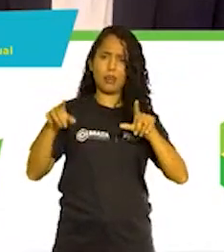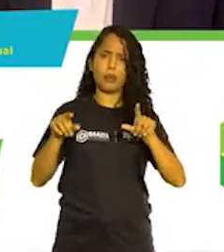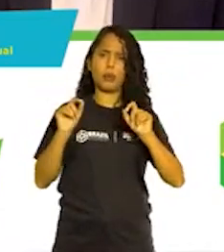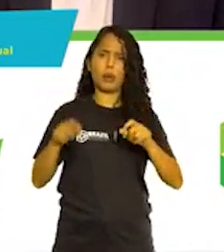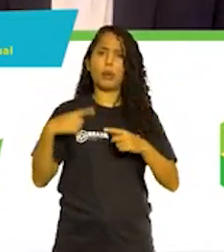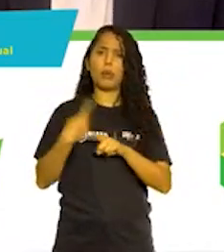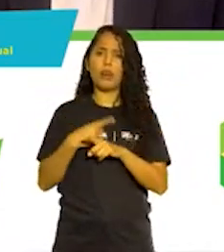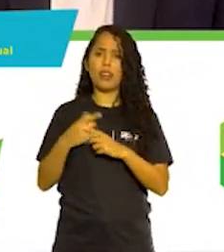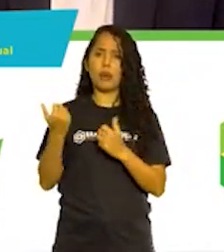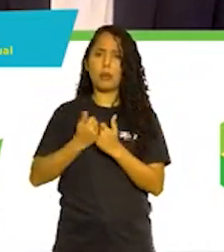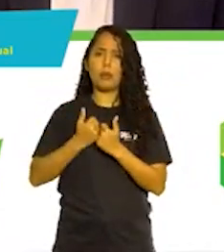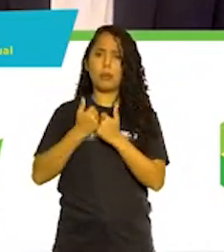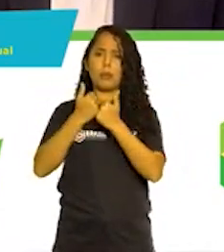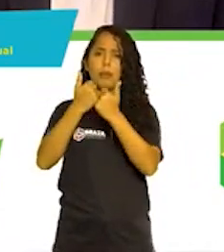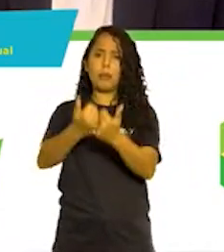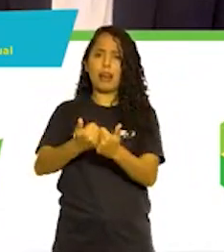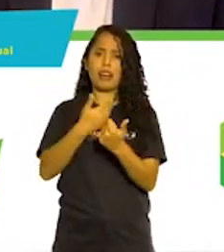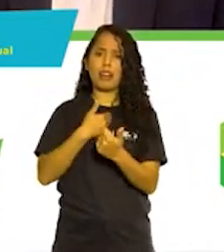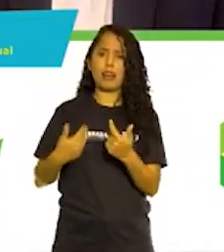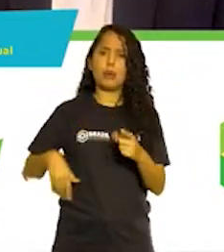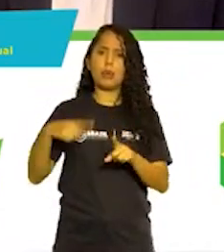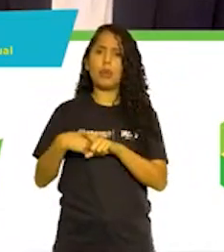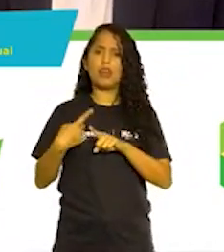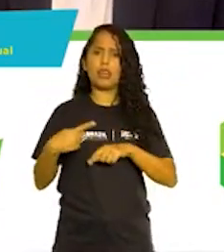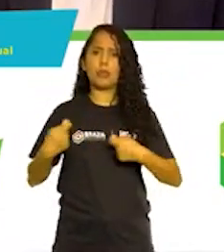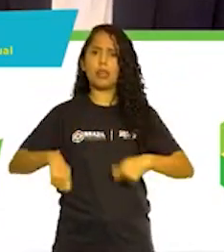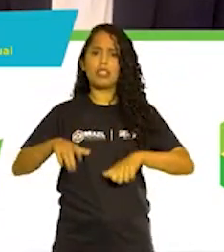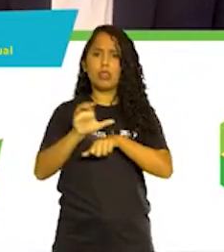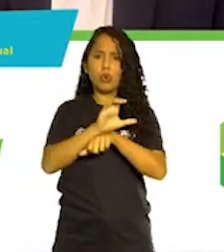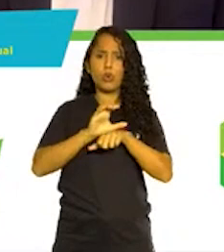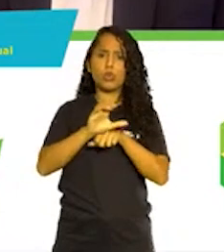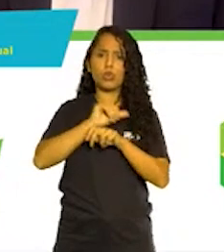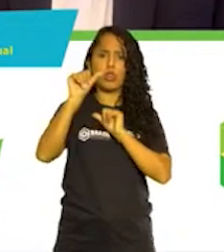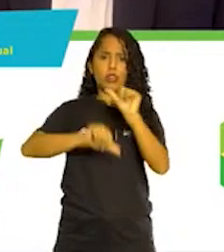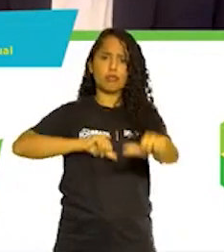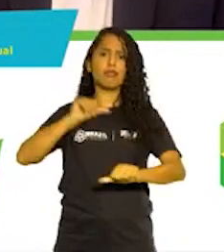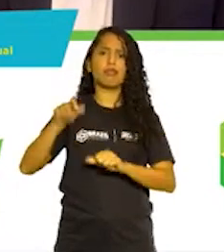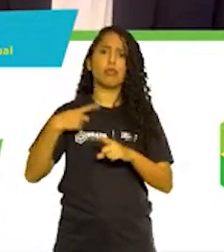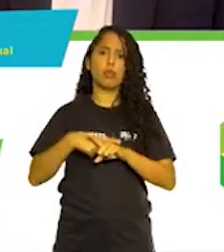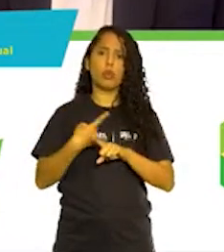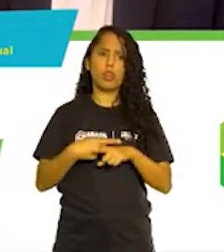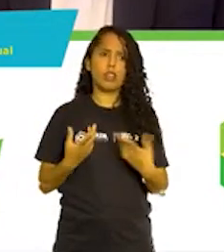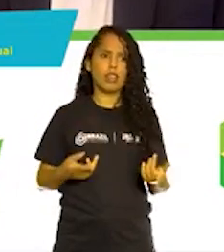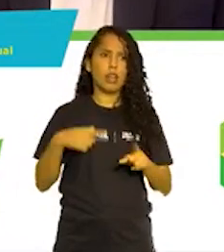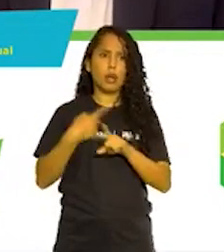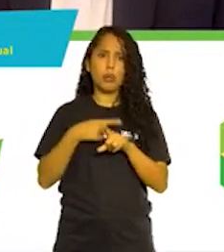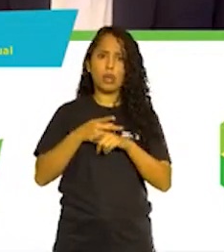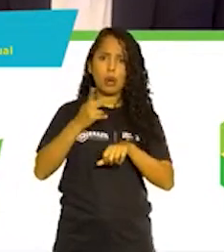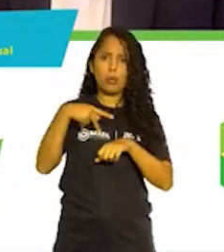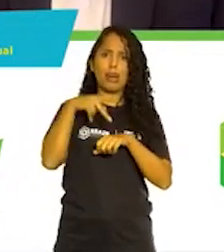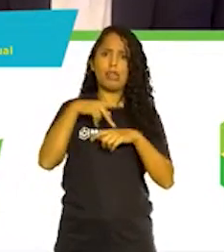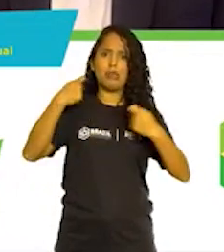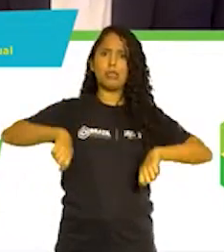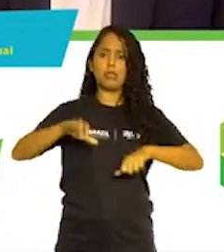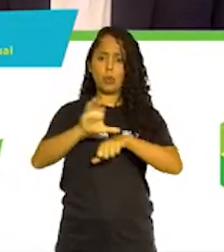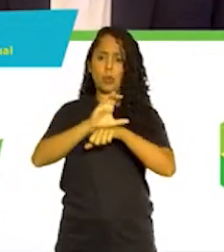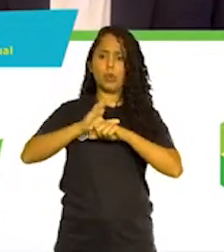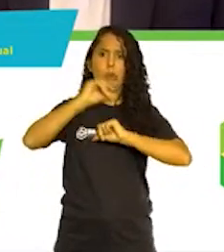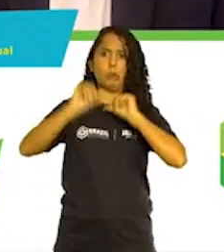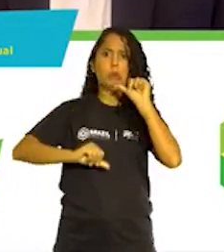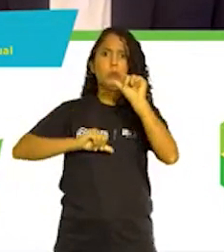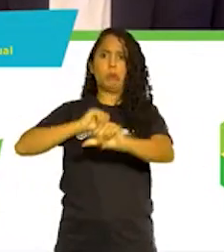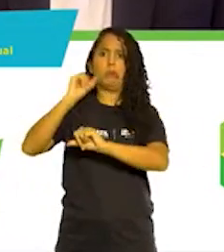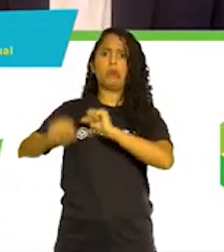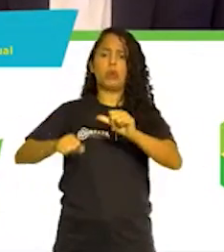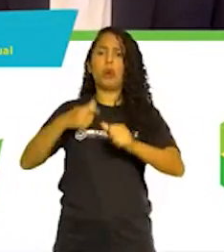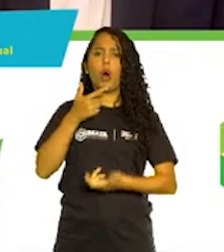um auxílio emergencial tem que reformar a Constituição? De fato, é um país tão louco que você tem que mudar a Constituição